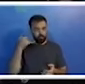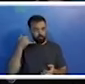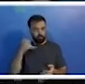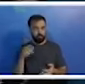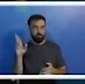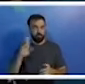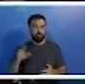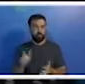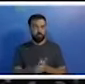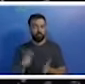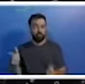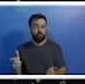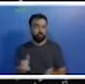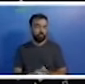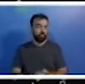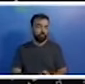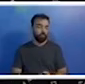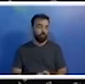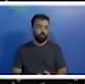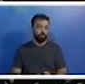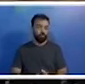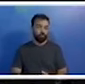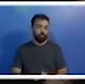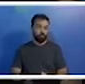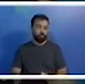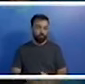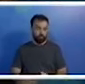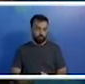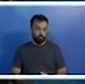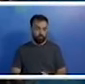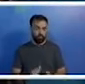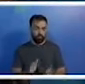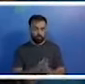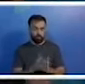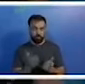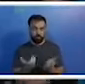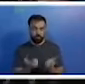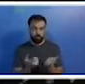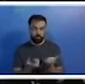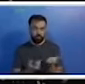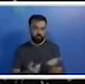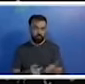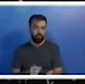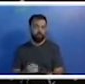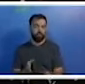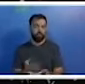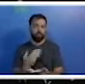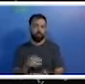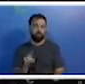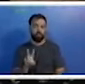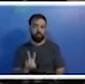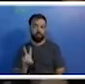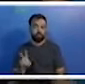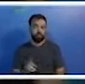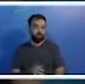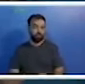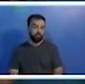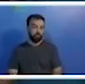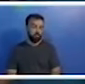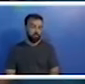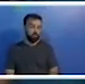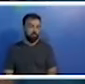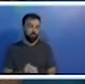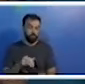muito também então vamos parar nossa aula de hoje tem é só apostila lá na página 20 e vamos ver o que a página nos diz ali